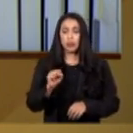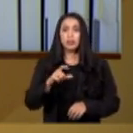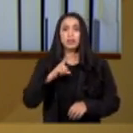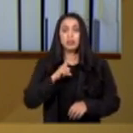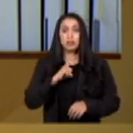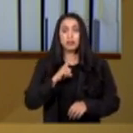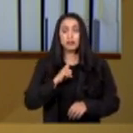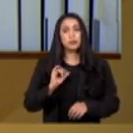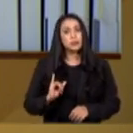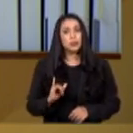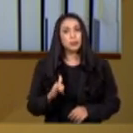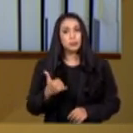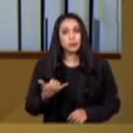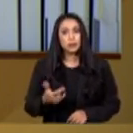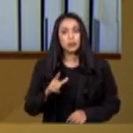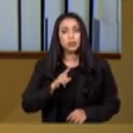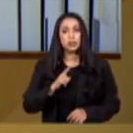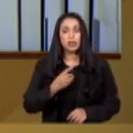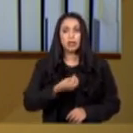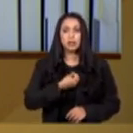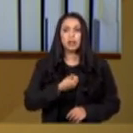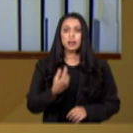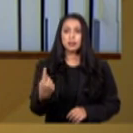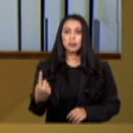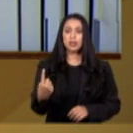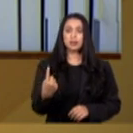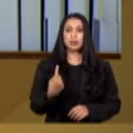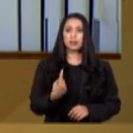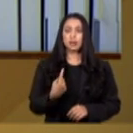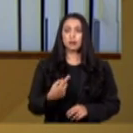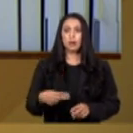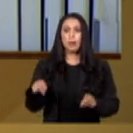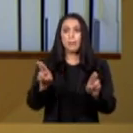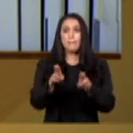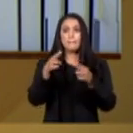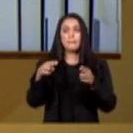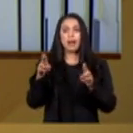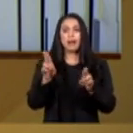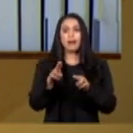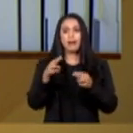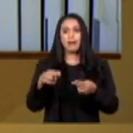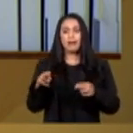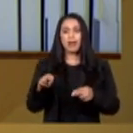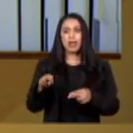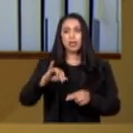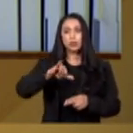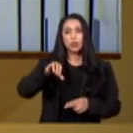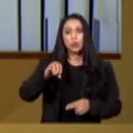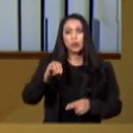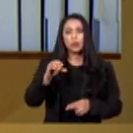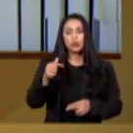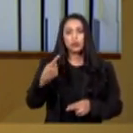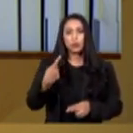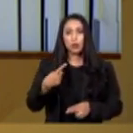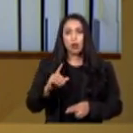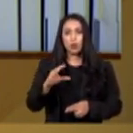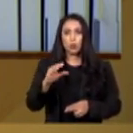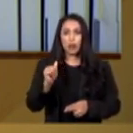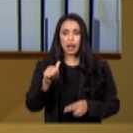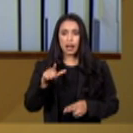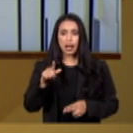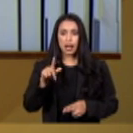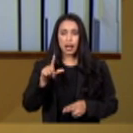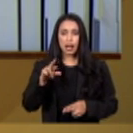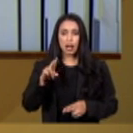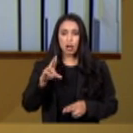fizemos a oportunidade terá que presente o maestro joão carlos martins e pela